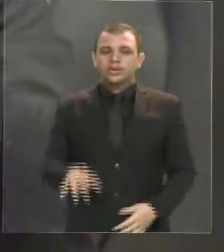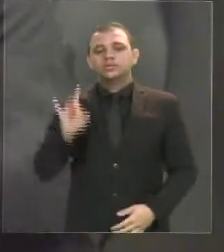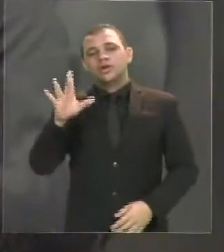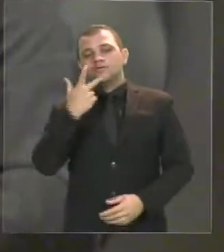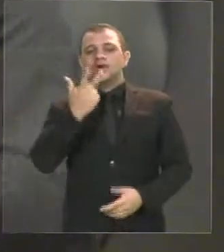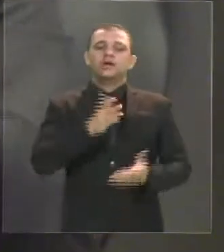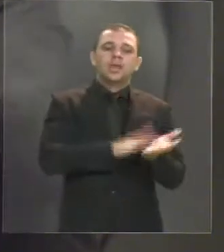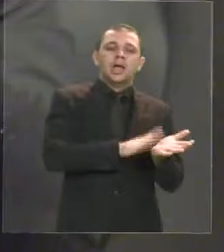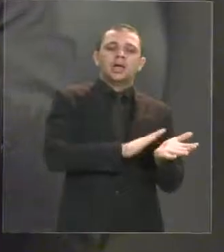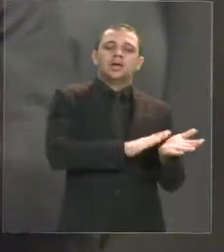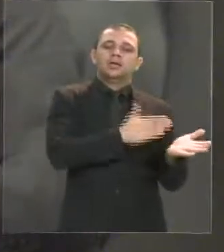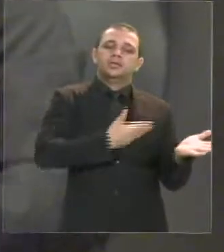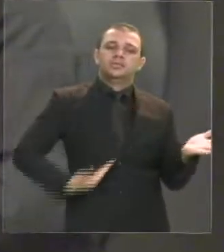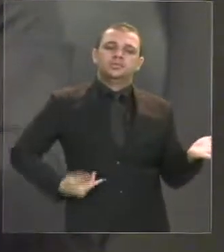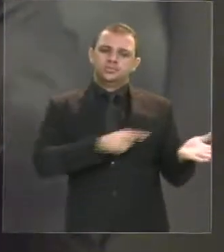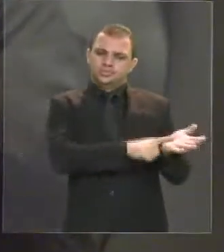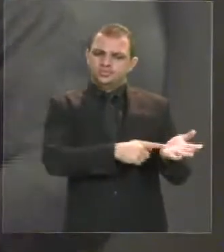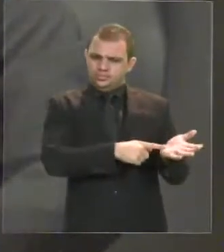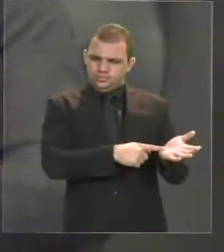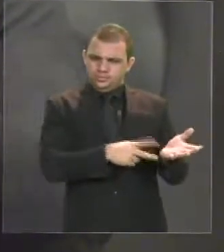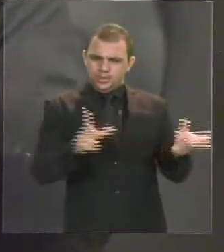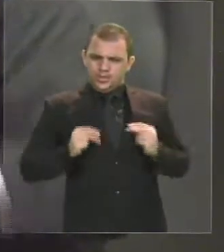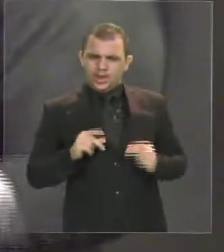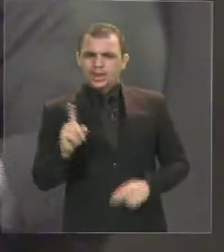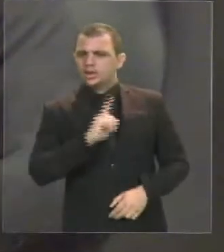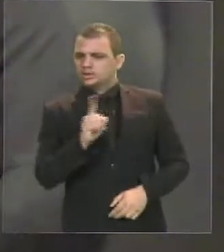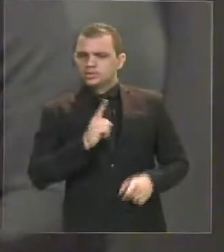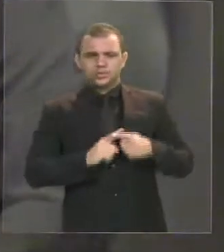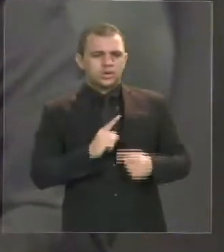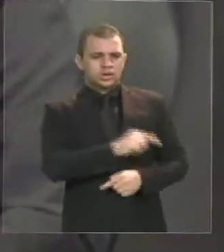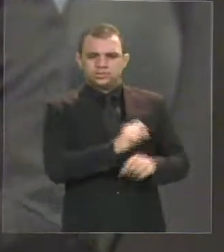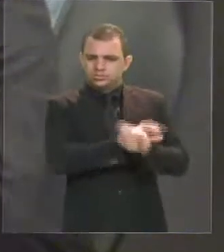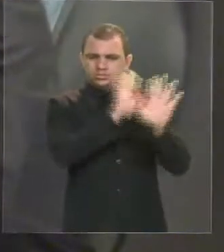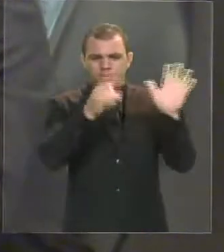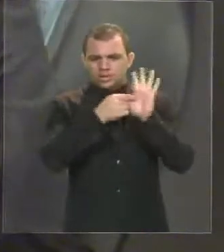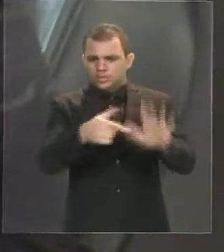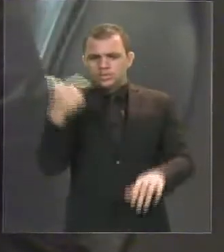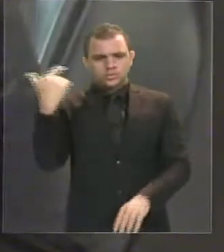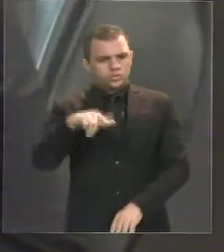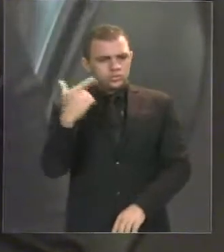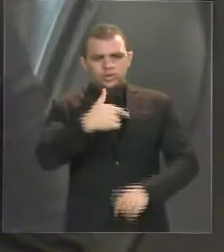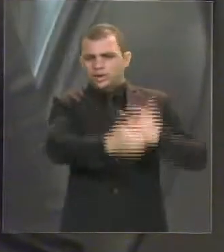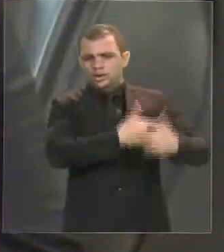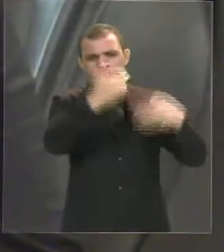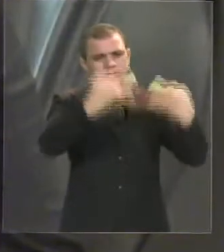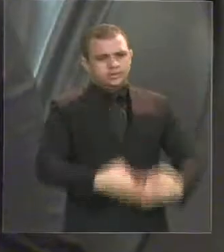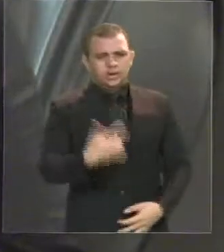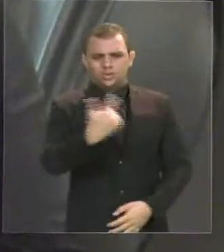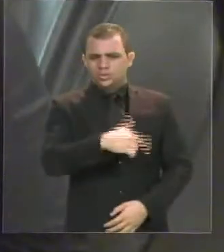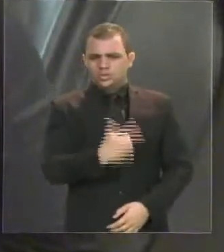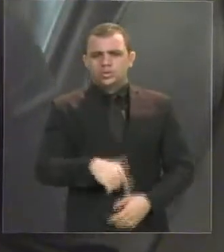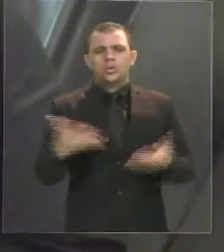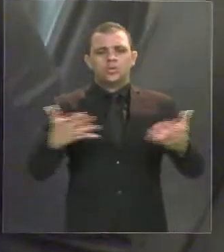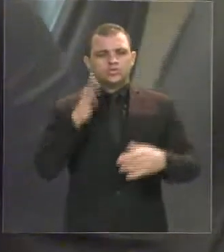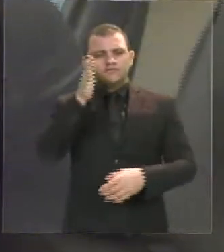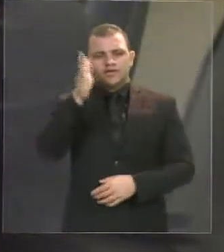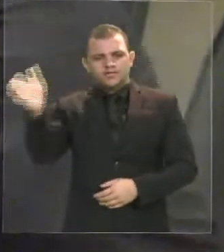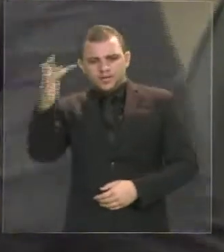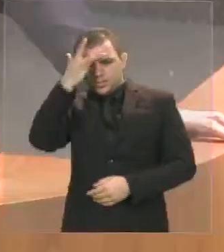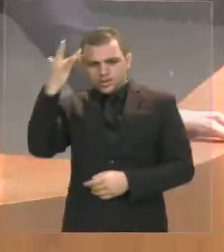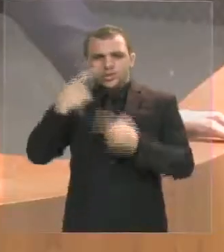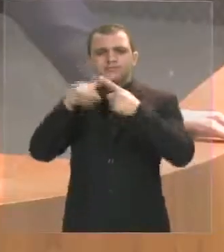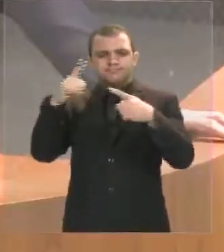tem transparência, não está trabalhando, e hoje, por onde nós andamos, só ouvimos reclamação com relação ao governo do Estado. Obrigado.